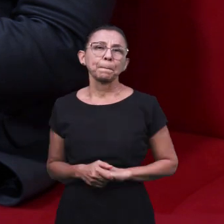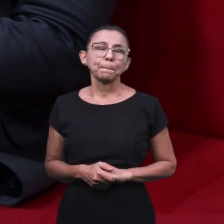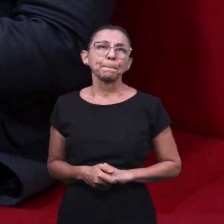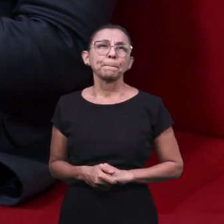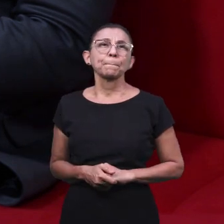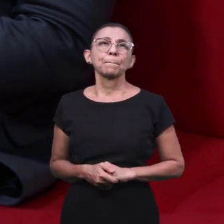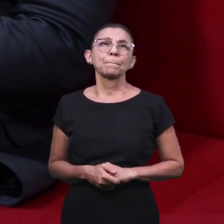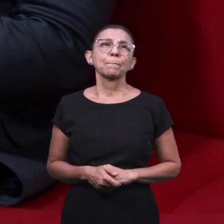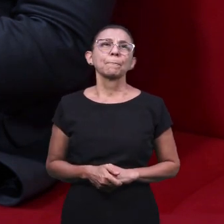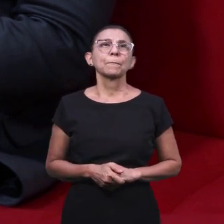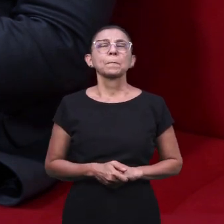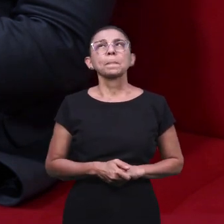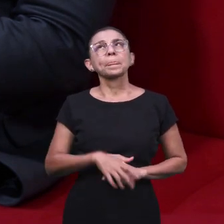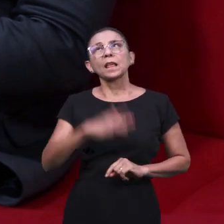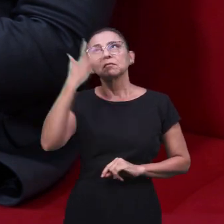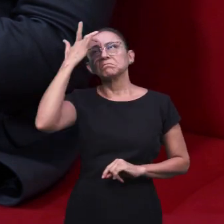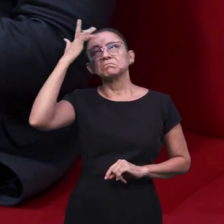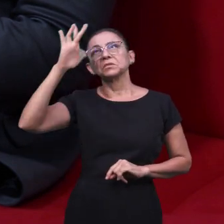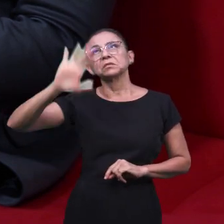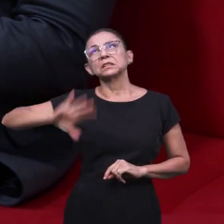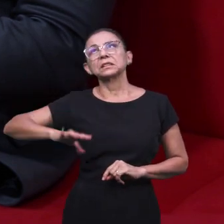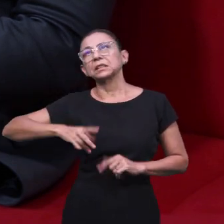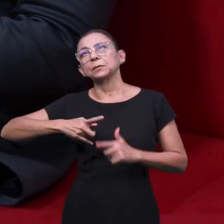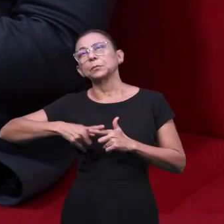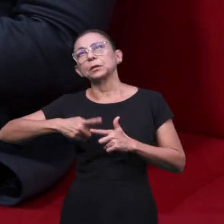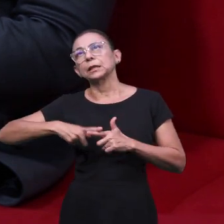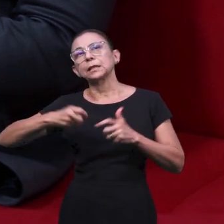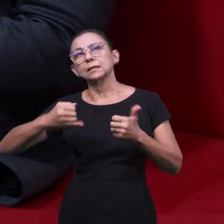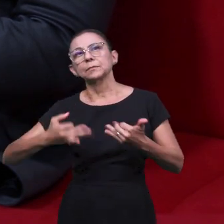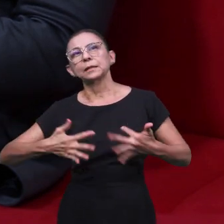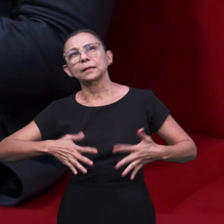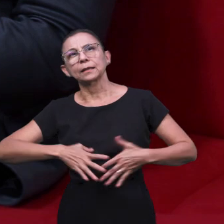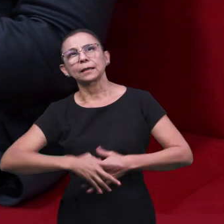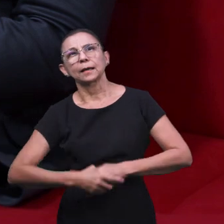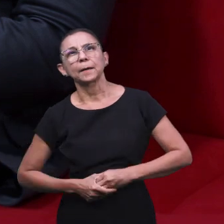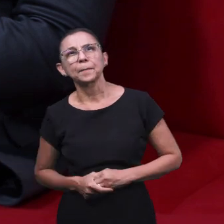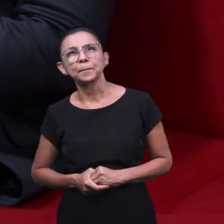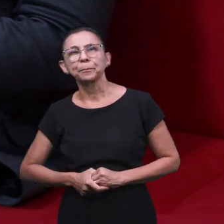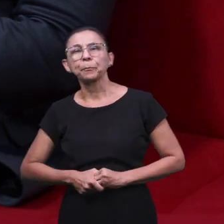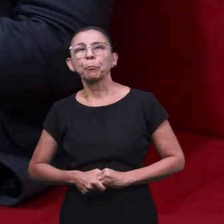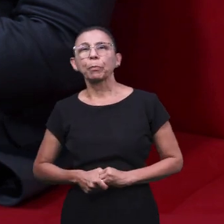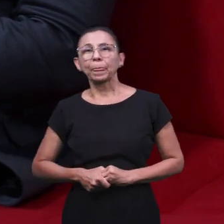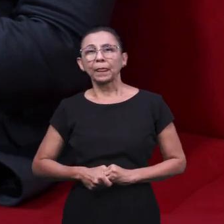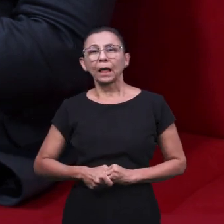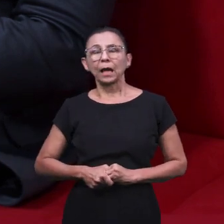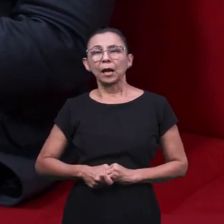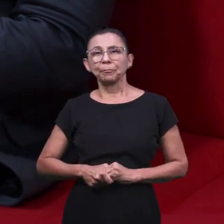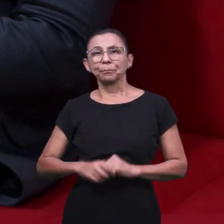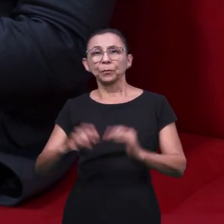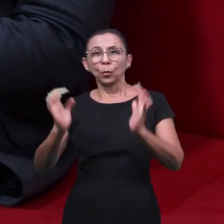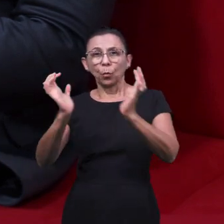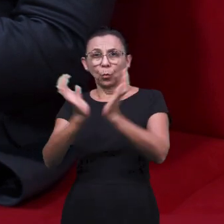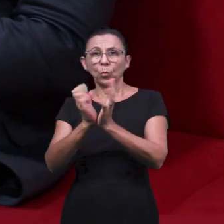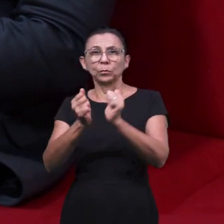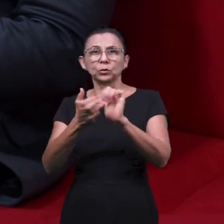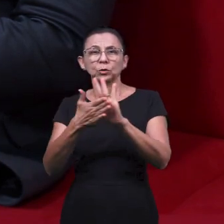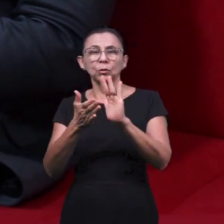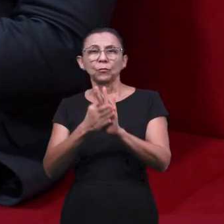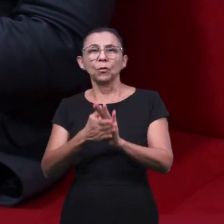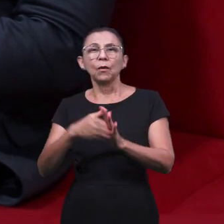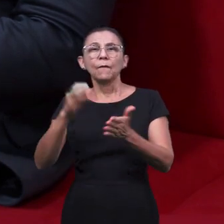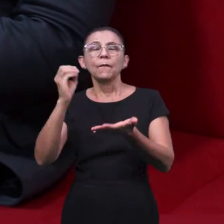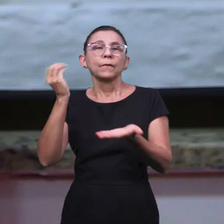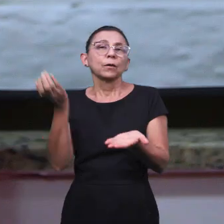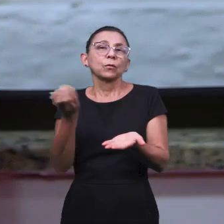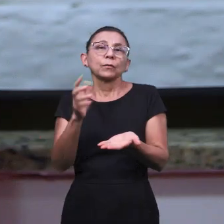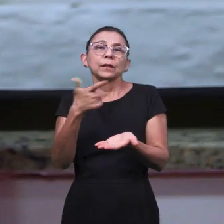sei lá, não sei muito bem do que foi, eles ficaram sem regente do coral, mas isso passado lá uns 15 anos, mais ou menos, que eu estava